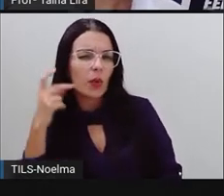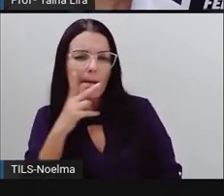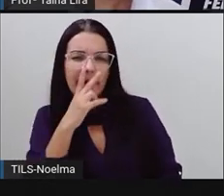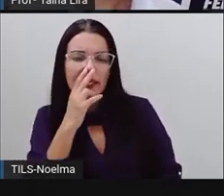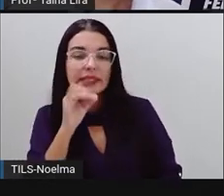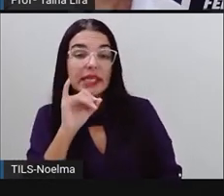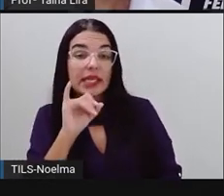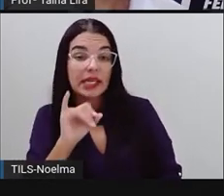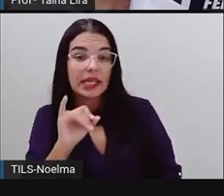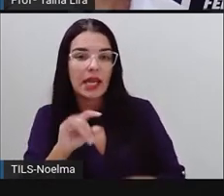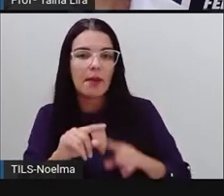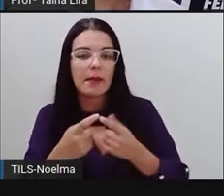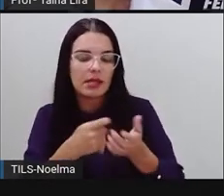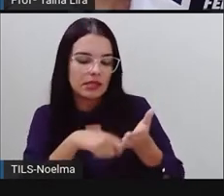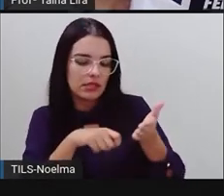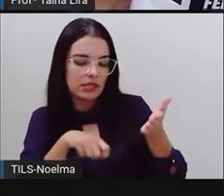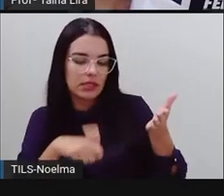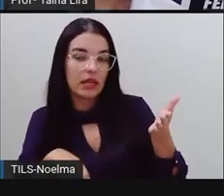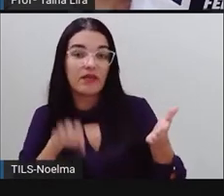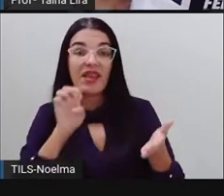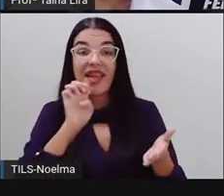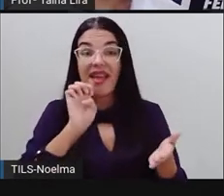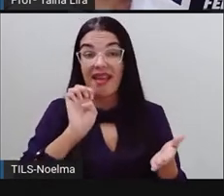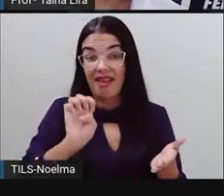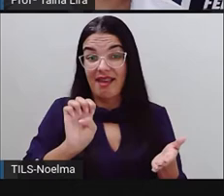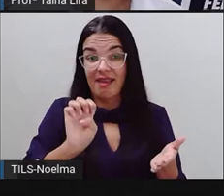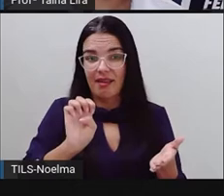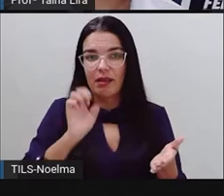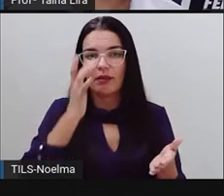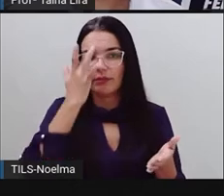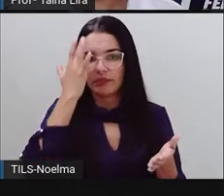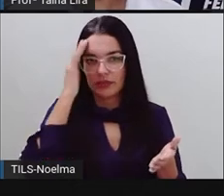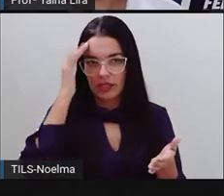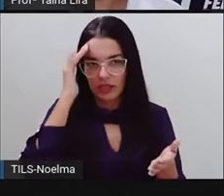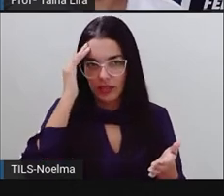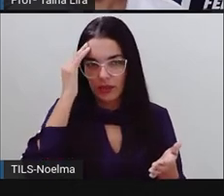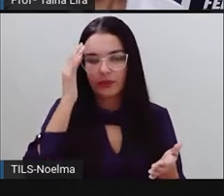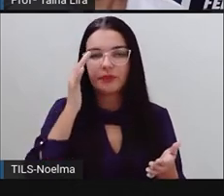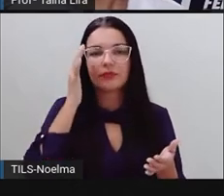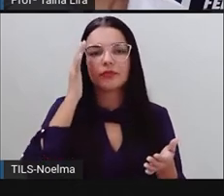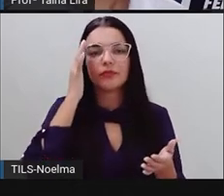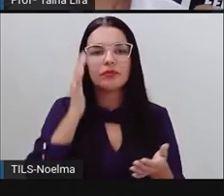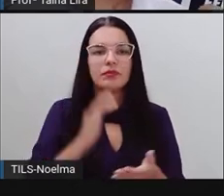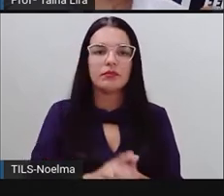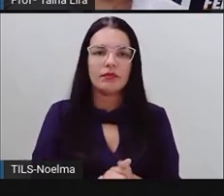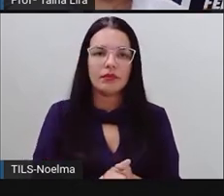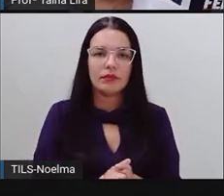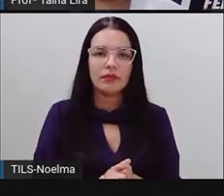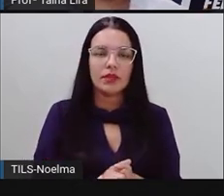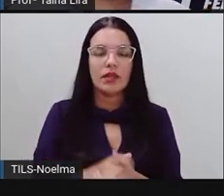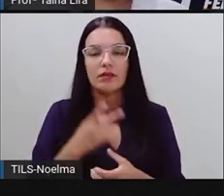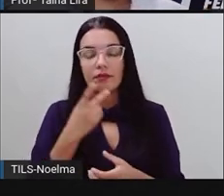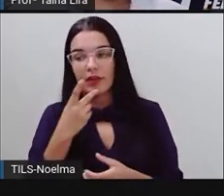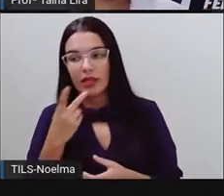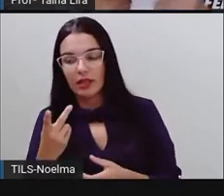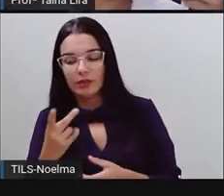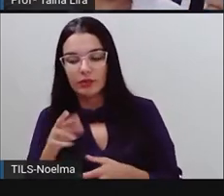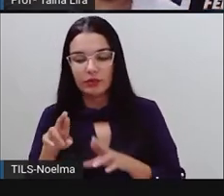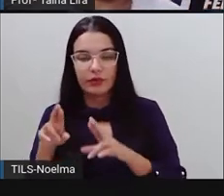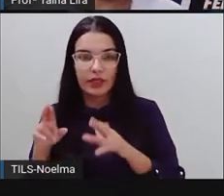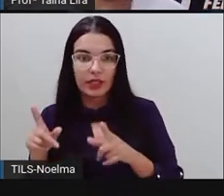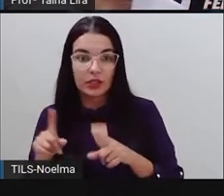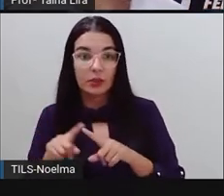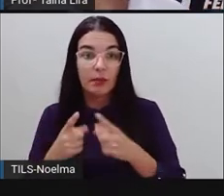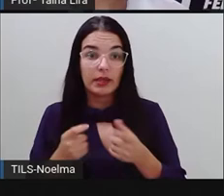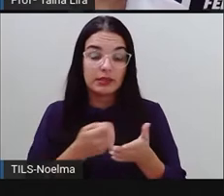letra é rabanete então a mesma coisa né pronunciamos como se fosse